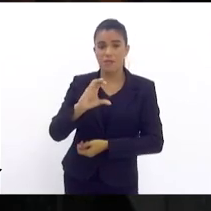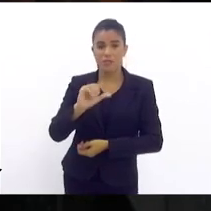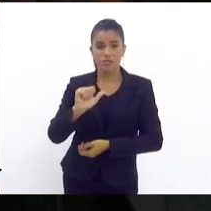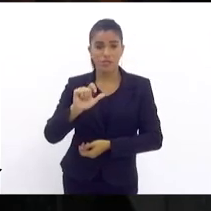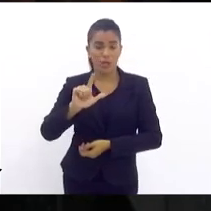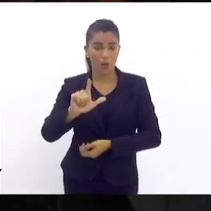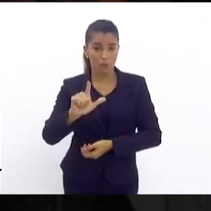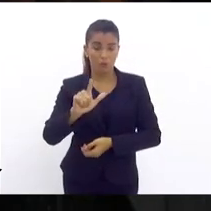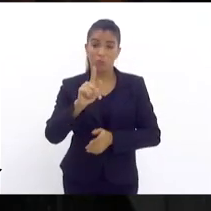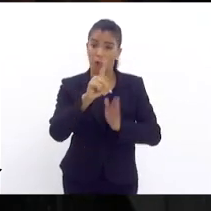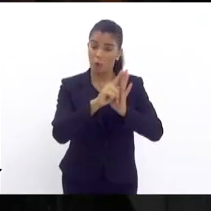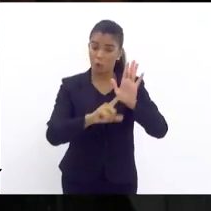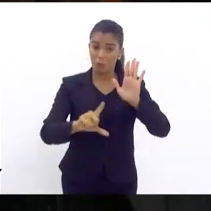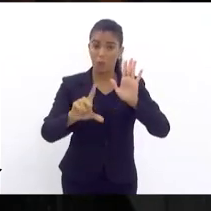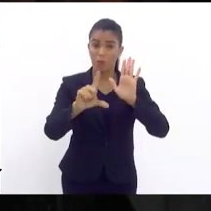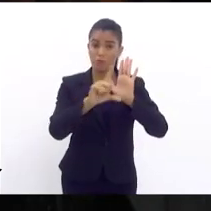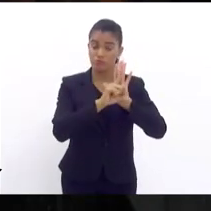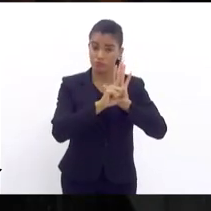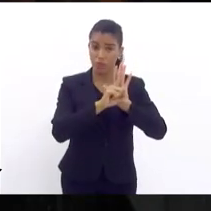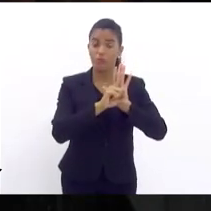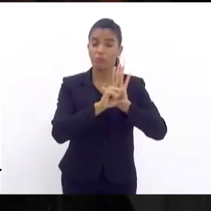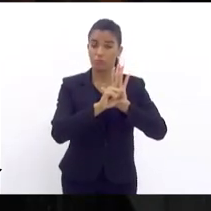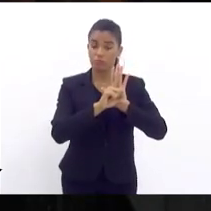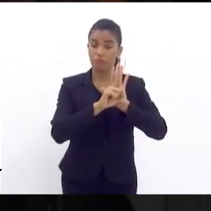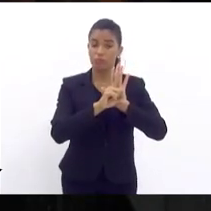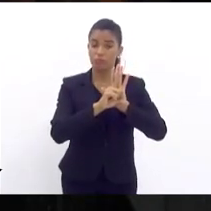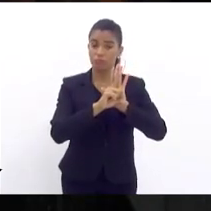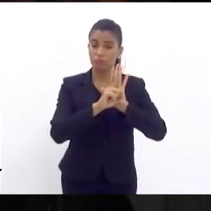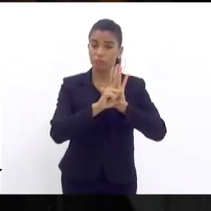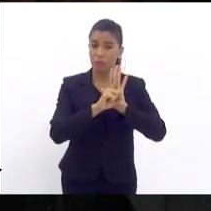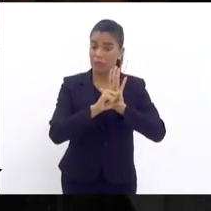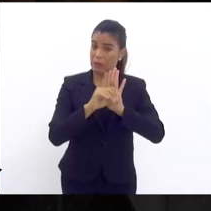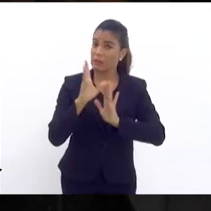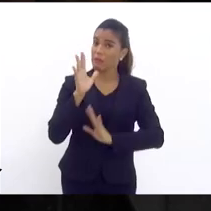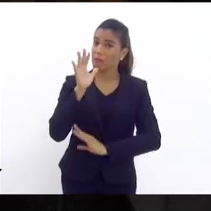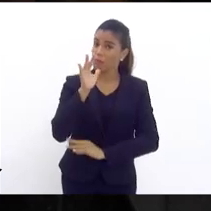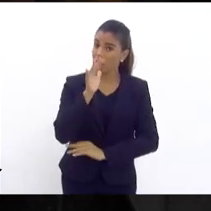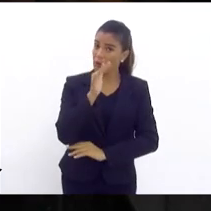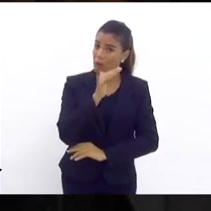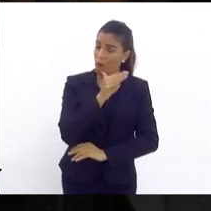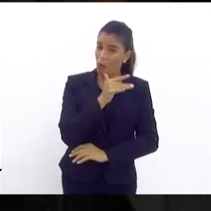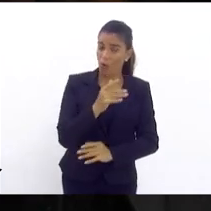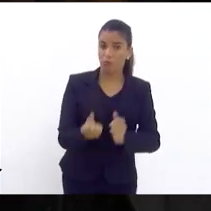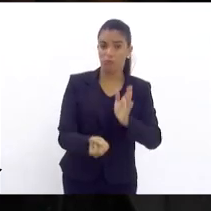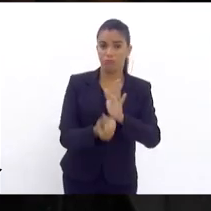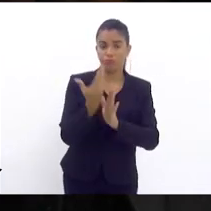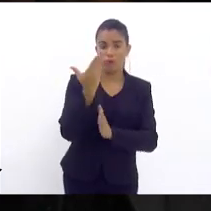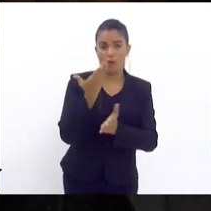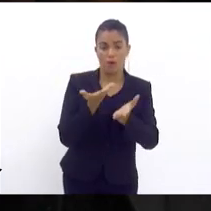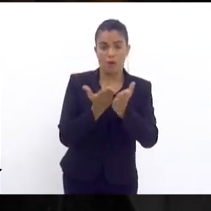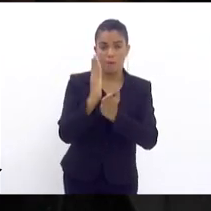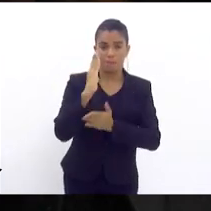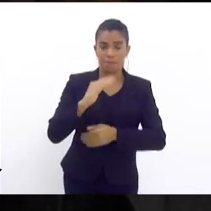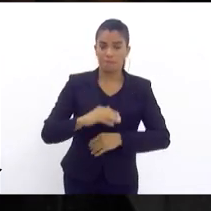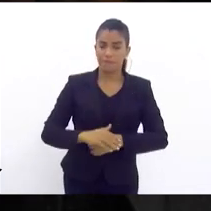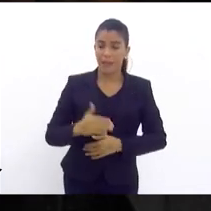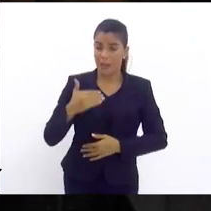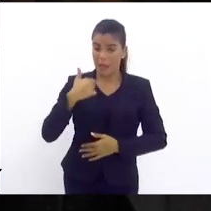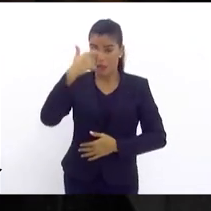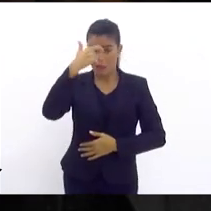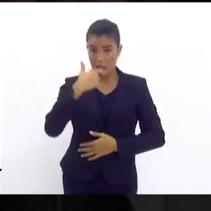projeto de lei que custou a nascer e no meu entendimento